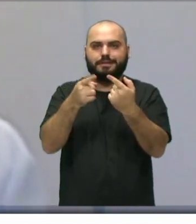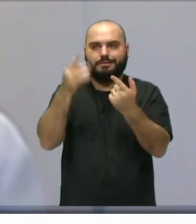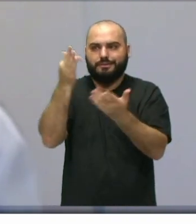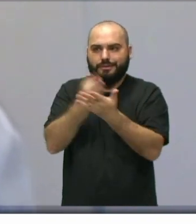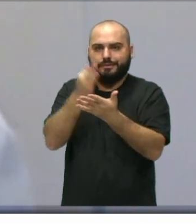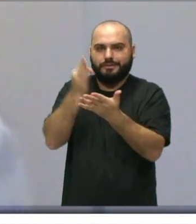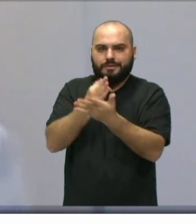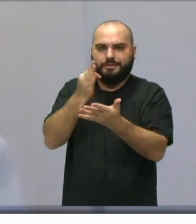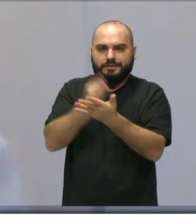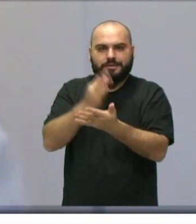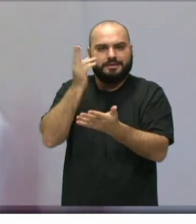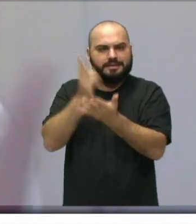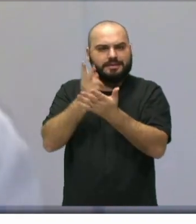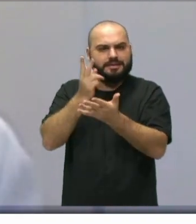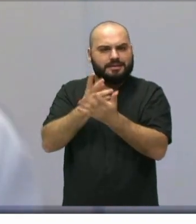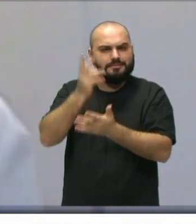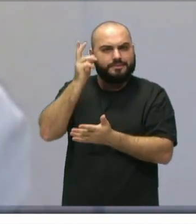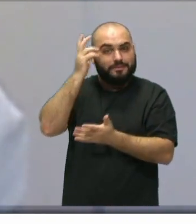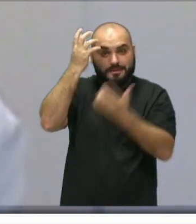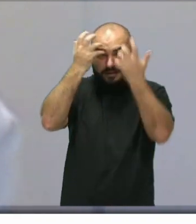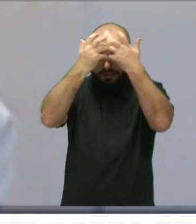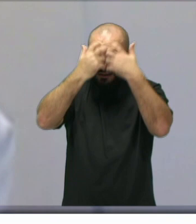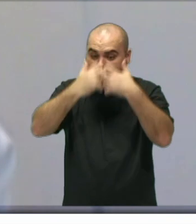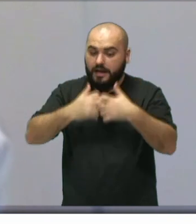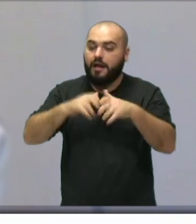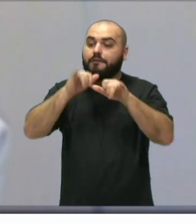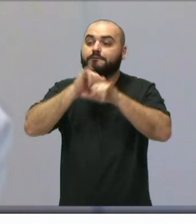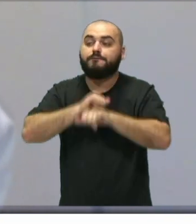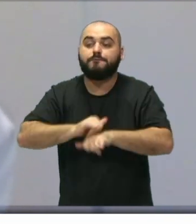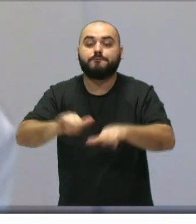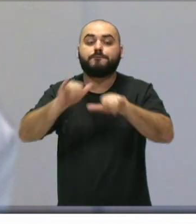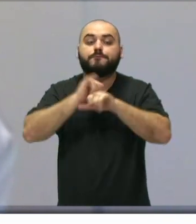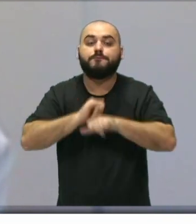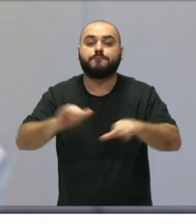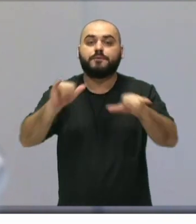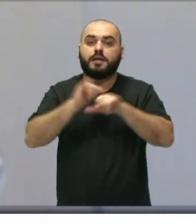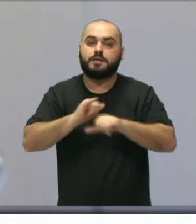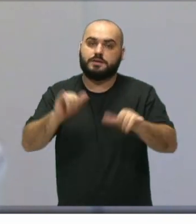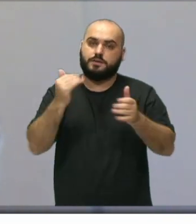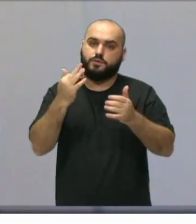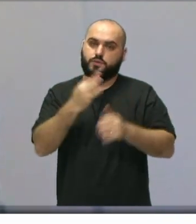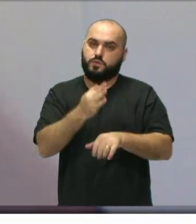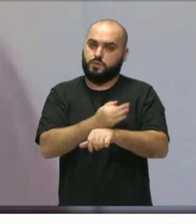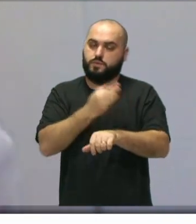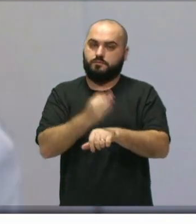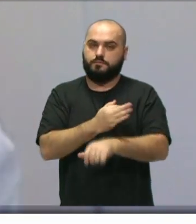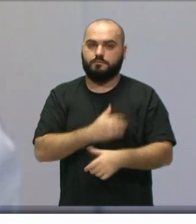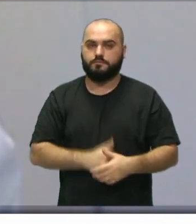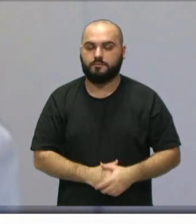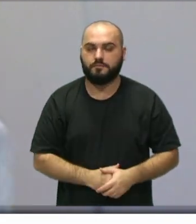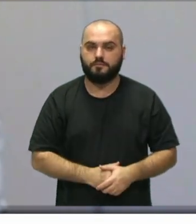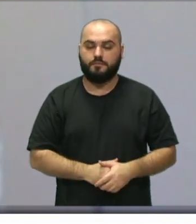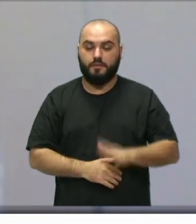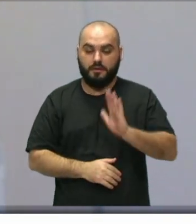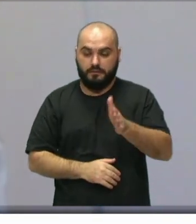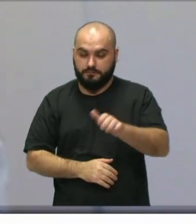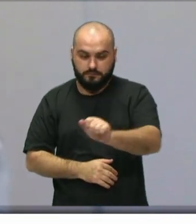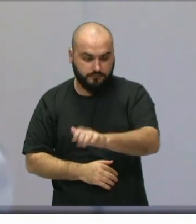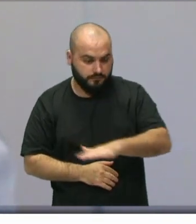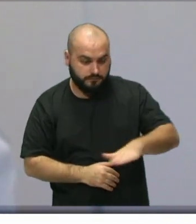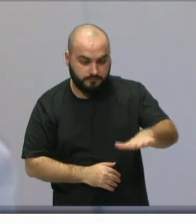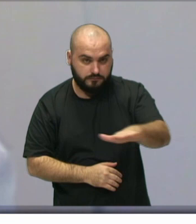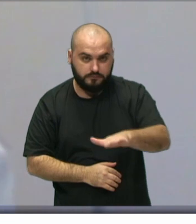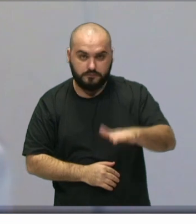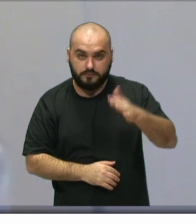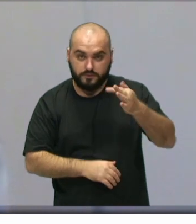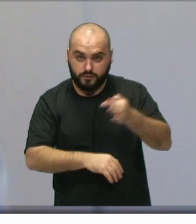de dor aguda, a lesão é sempre o cérebro que vai fazer processamento e percepção de dor. E essas áreas que fazem o